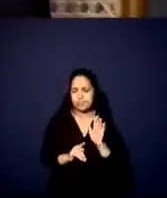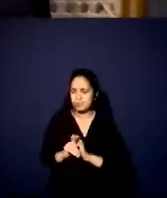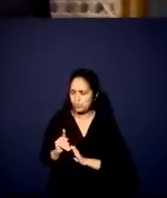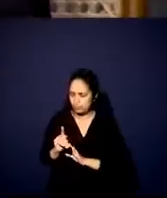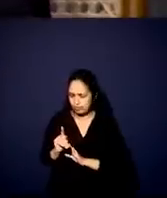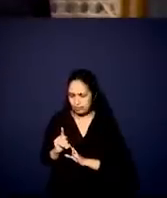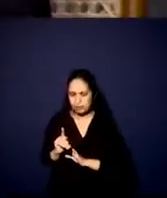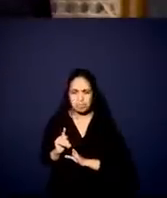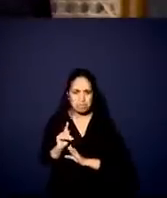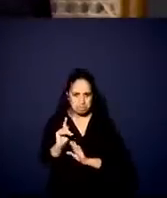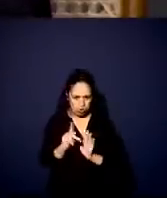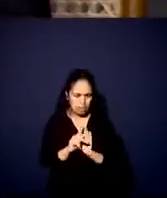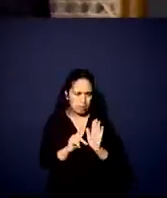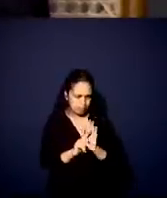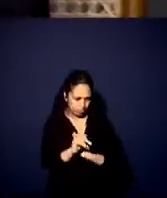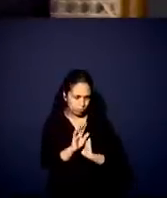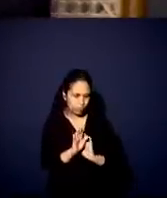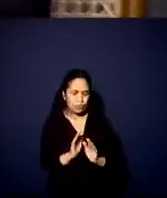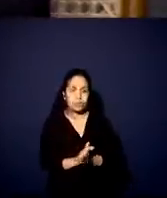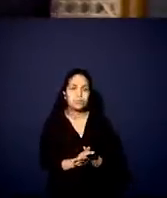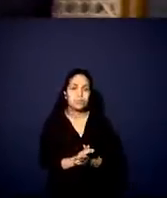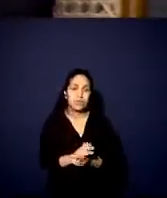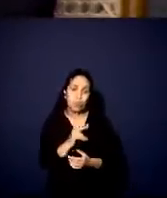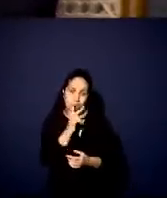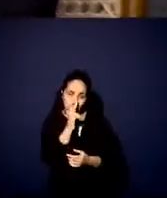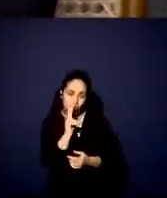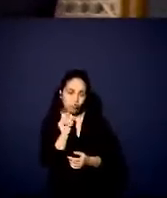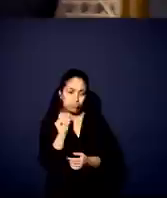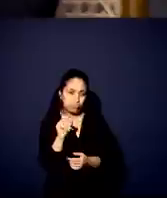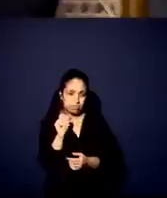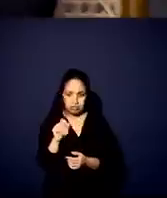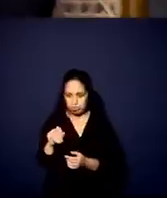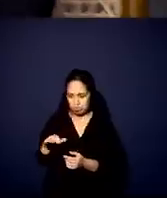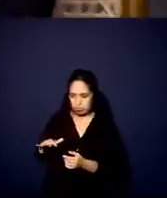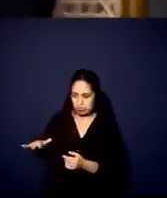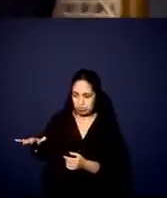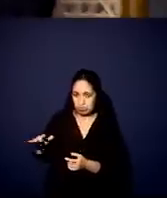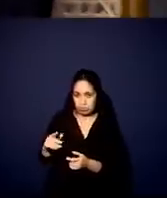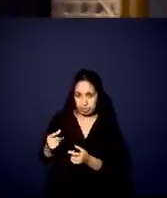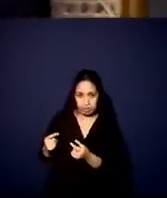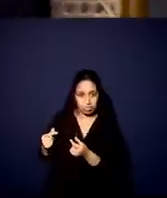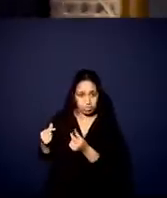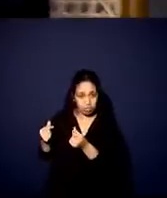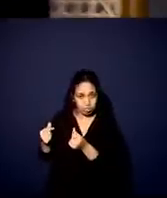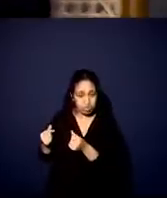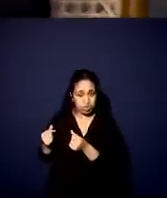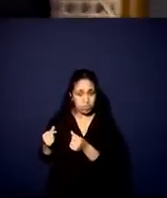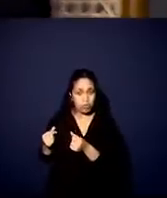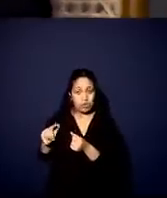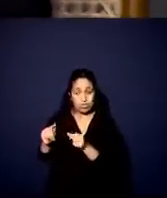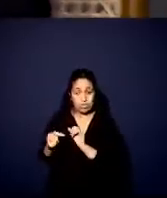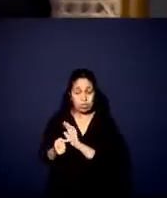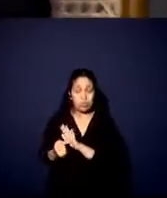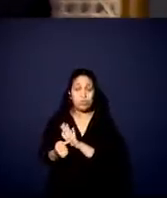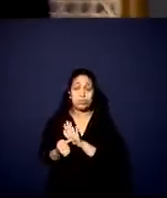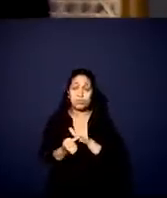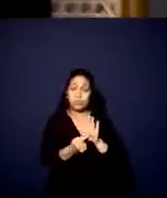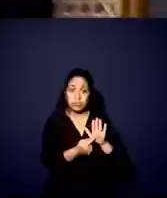em si a Eu acho que o mercado ele revelou